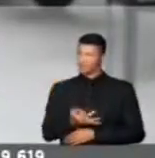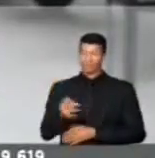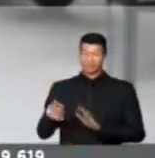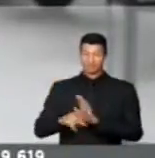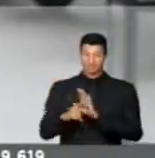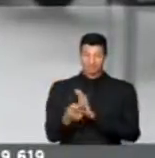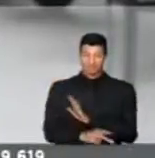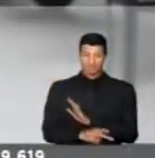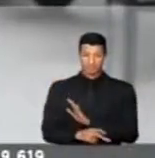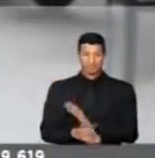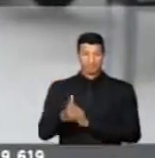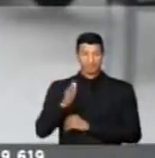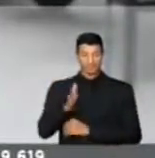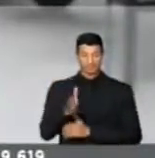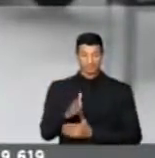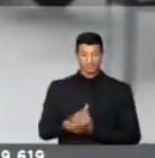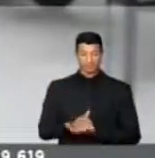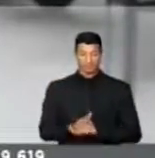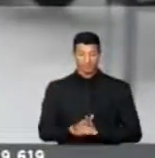fundamentado,